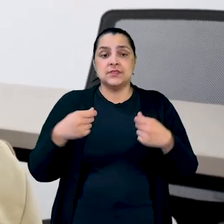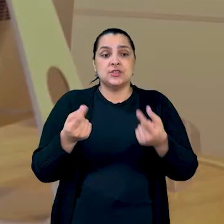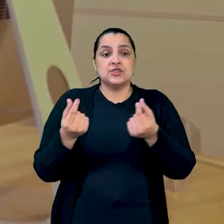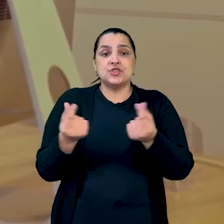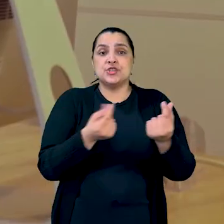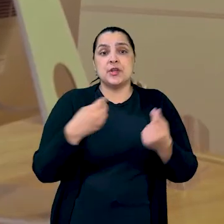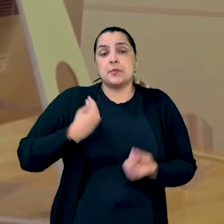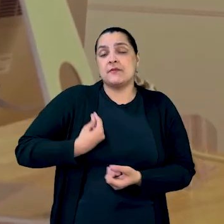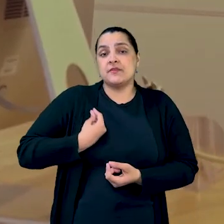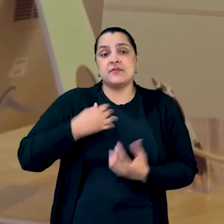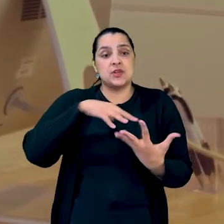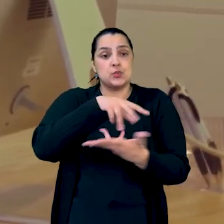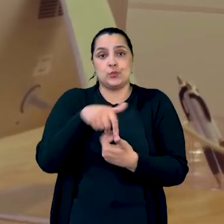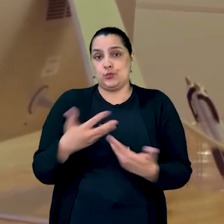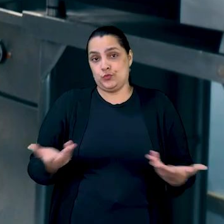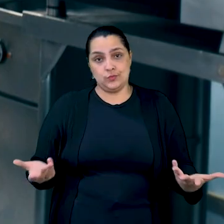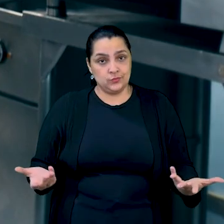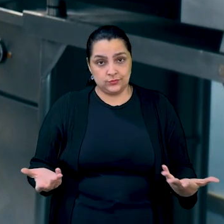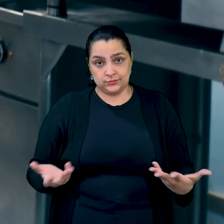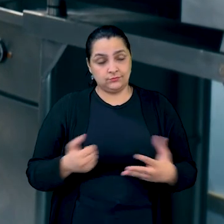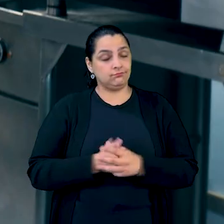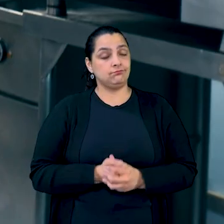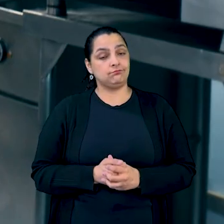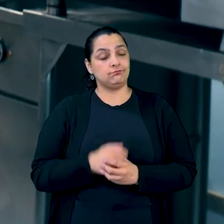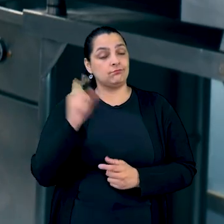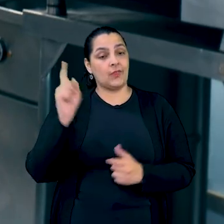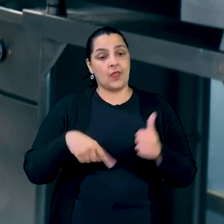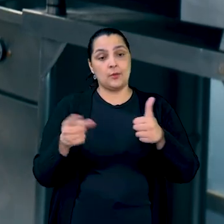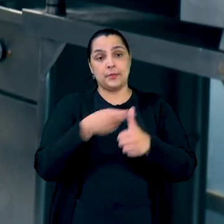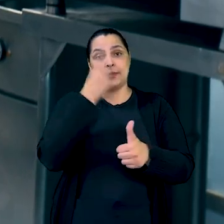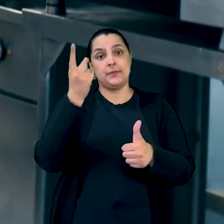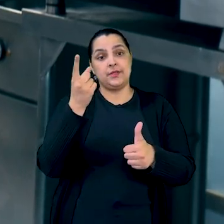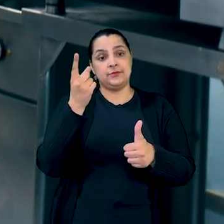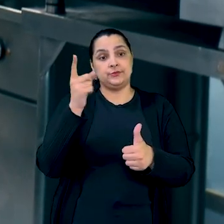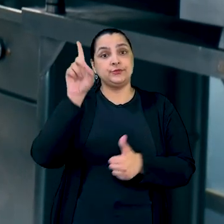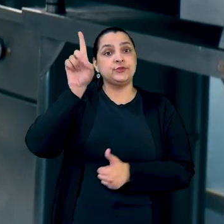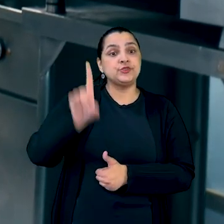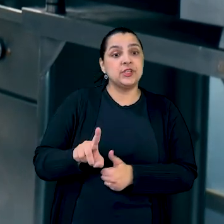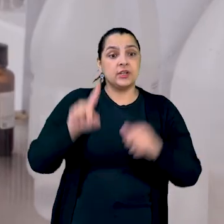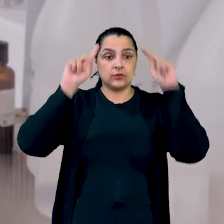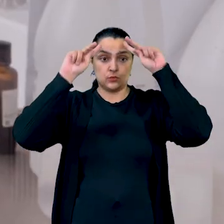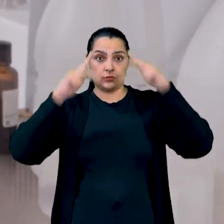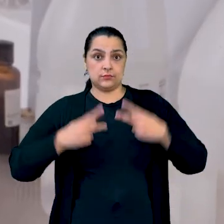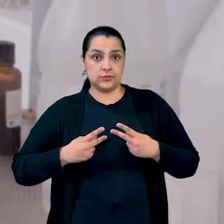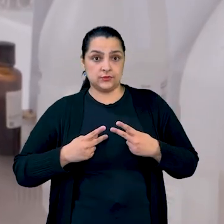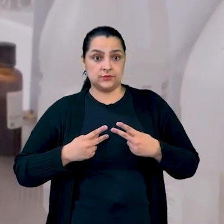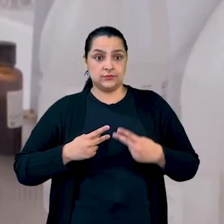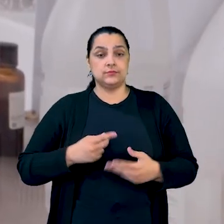de dinheiro para poder sobreviver nesse mundo. Então, acho que esse é um primeiro princípio. A gente está falando de direitos